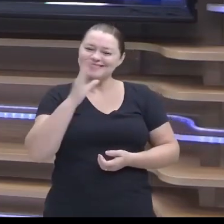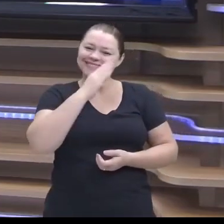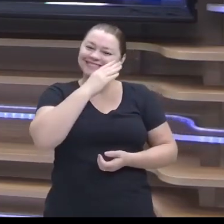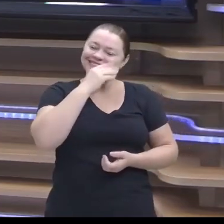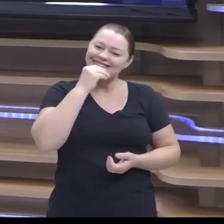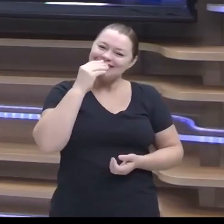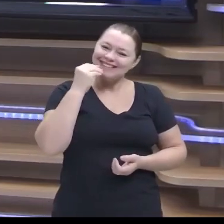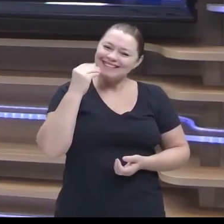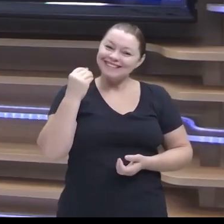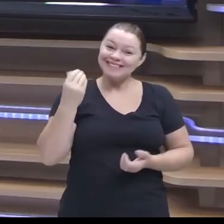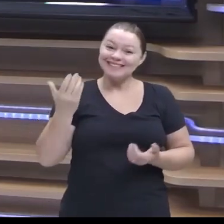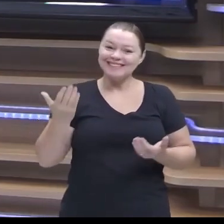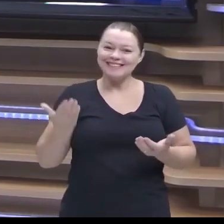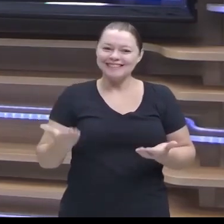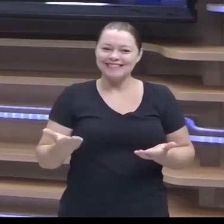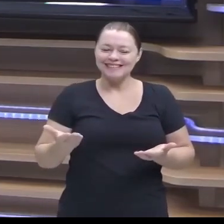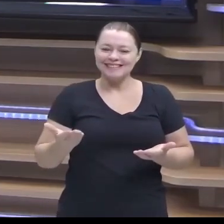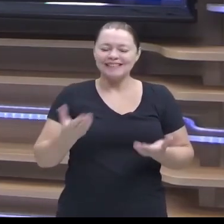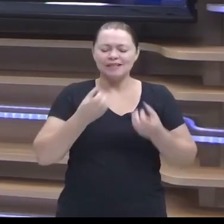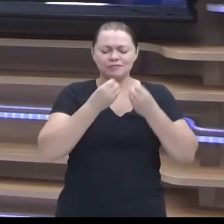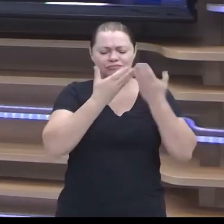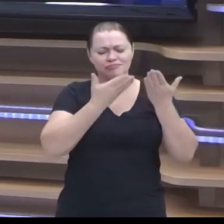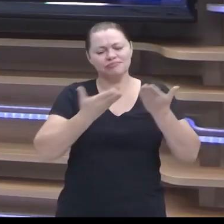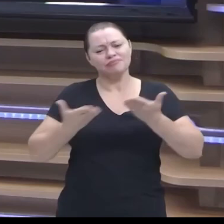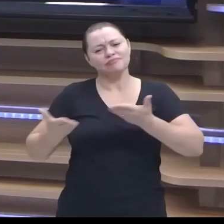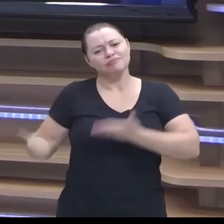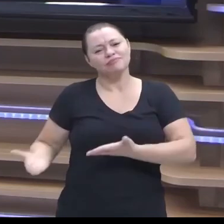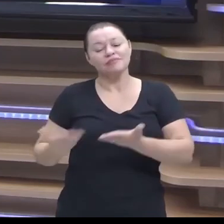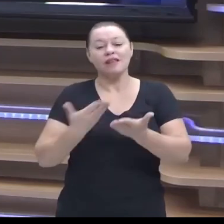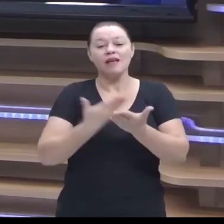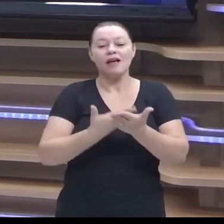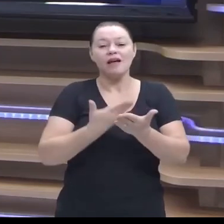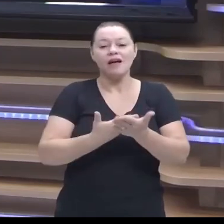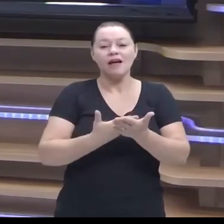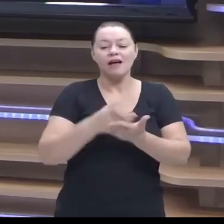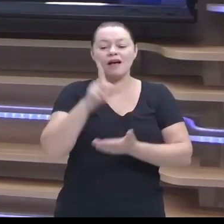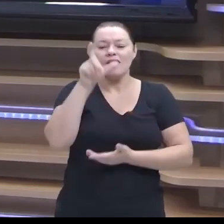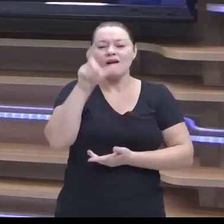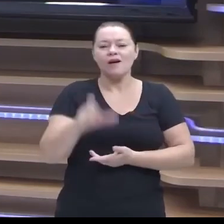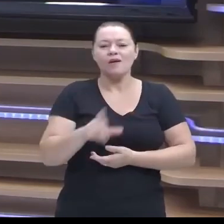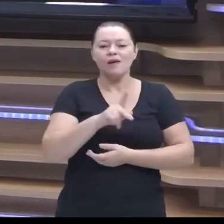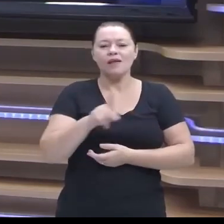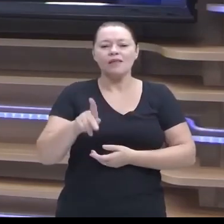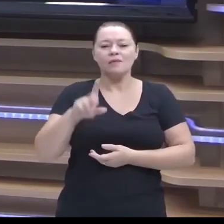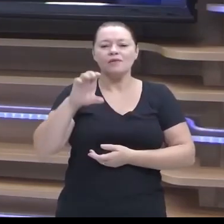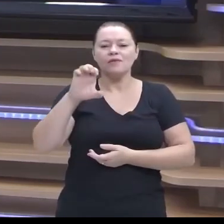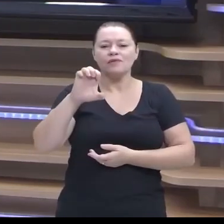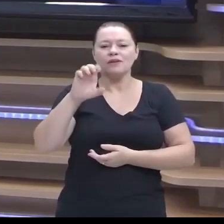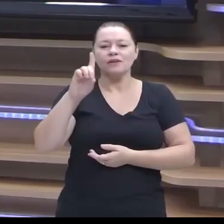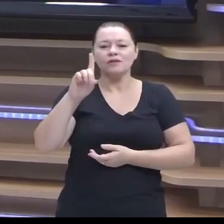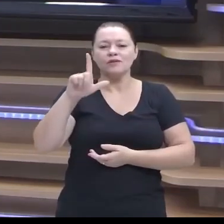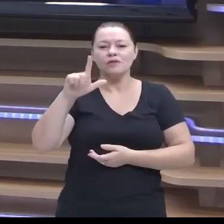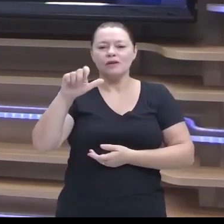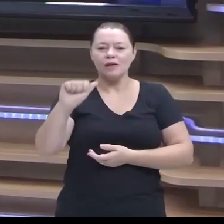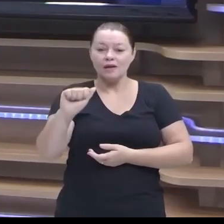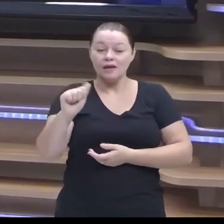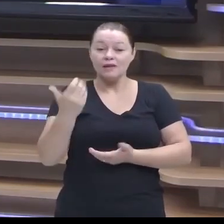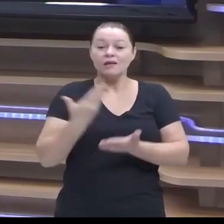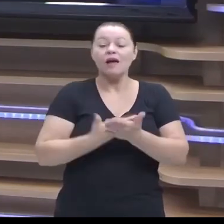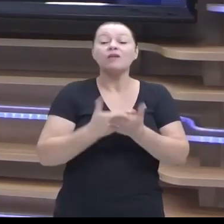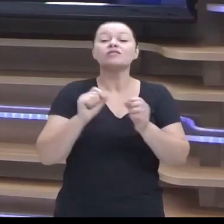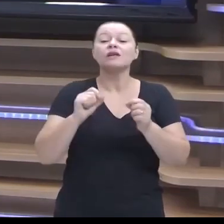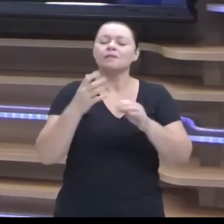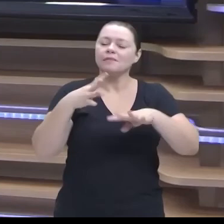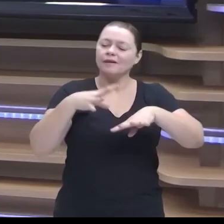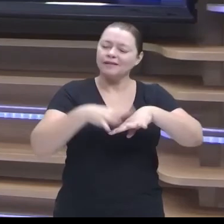crianças! Sejam bem-vindos à aula da professora Edra dos Anjos, aula de matemática. Vamos